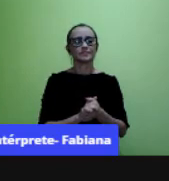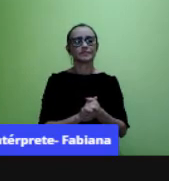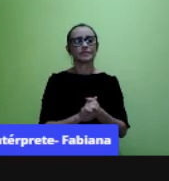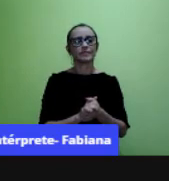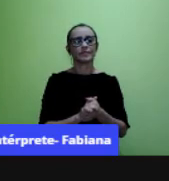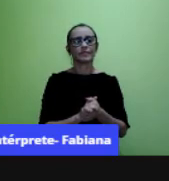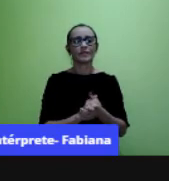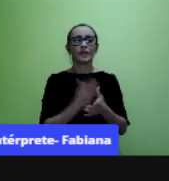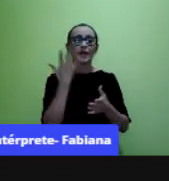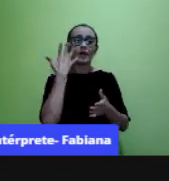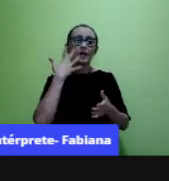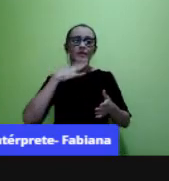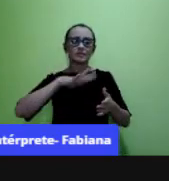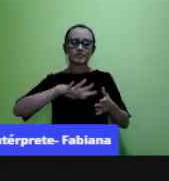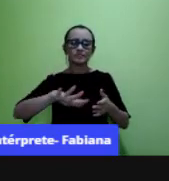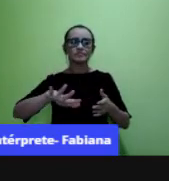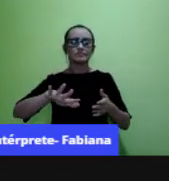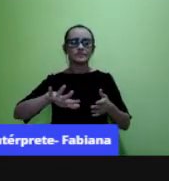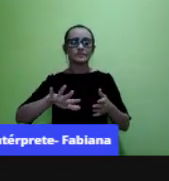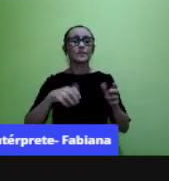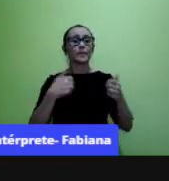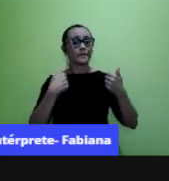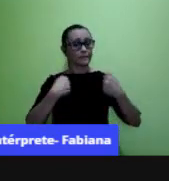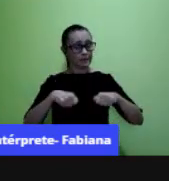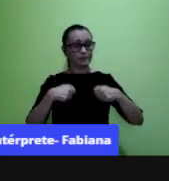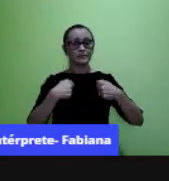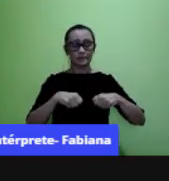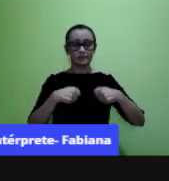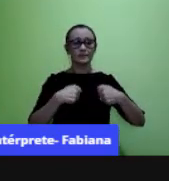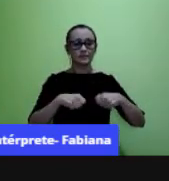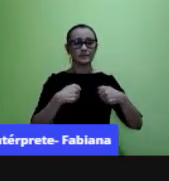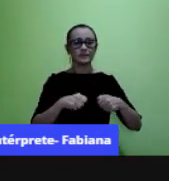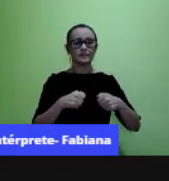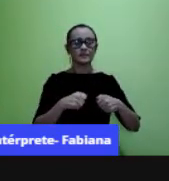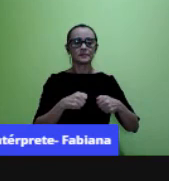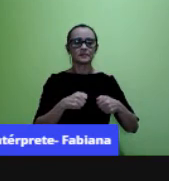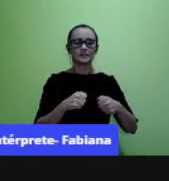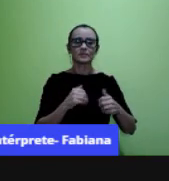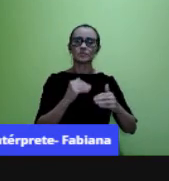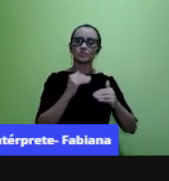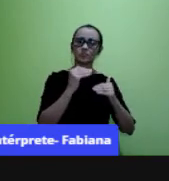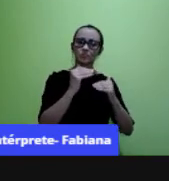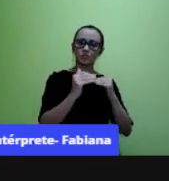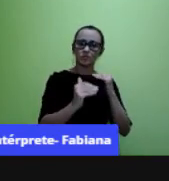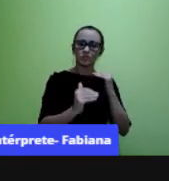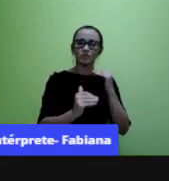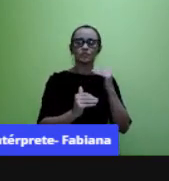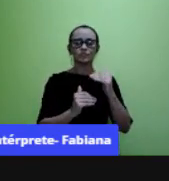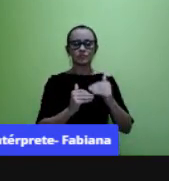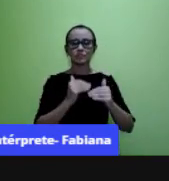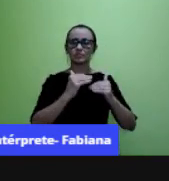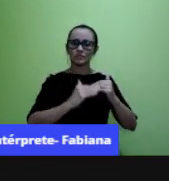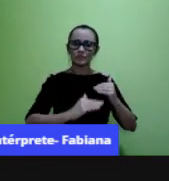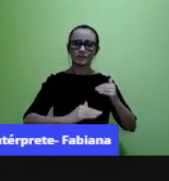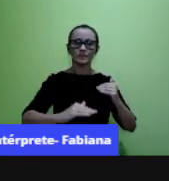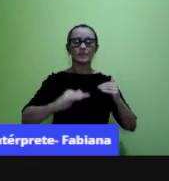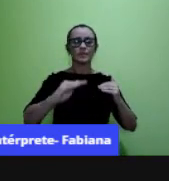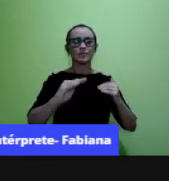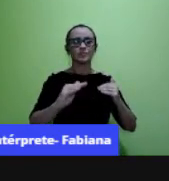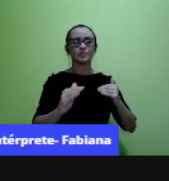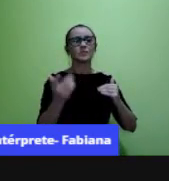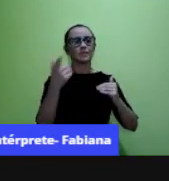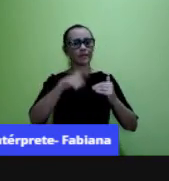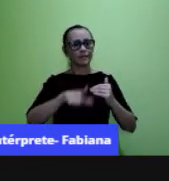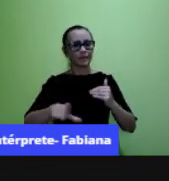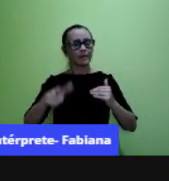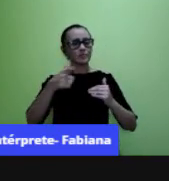A criança, ela precisa de continuidade e repetição do movimento, por meio de atividades